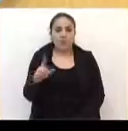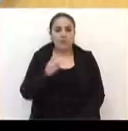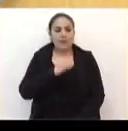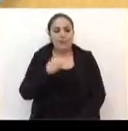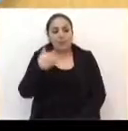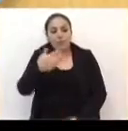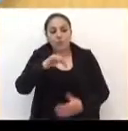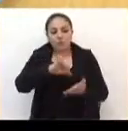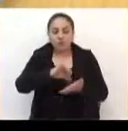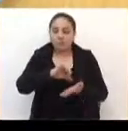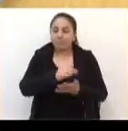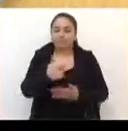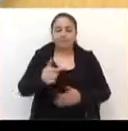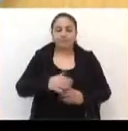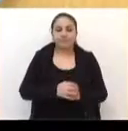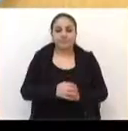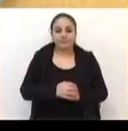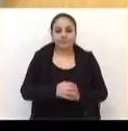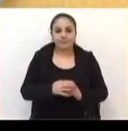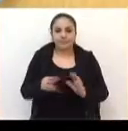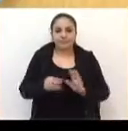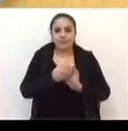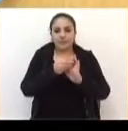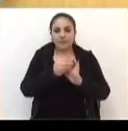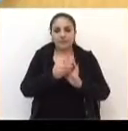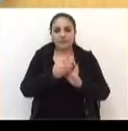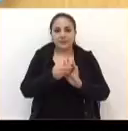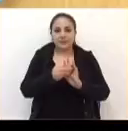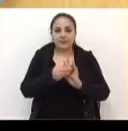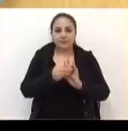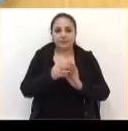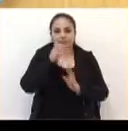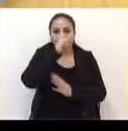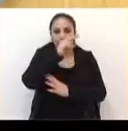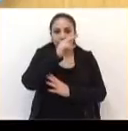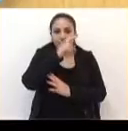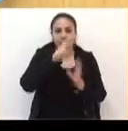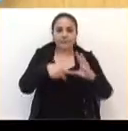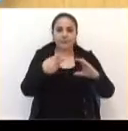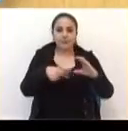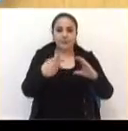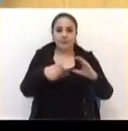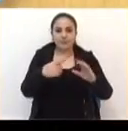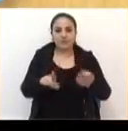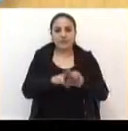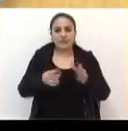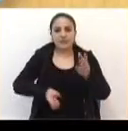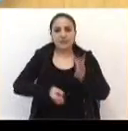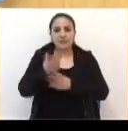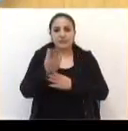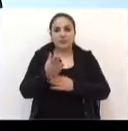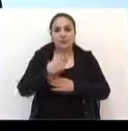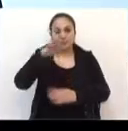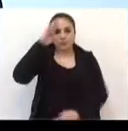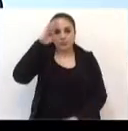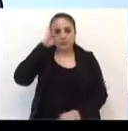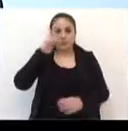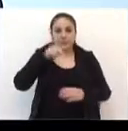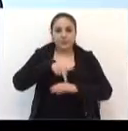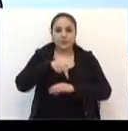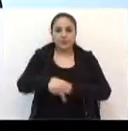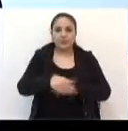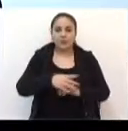ônibus. Moção do Legislativo apoia a instalação de turmas de formação de soldados em Passo Fundo. Tendo em